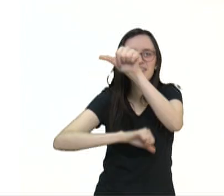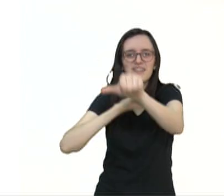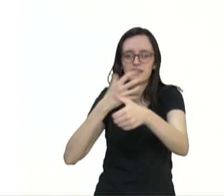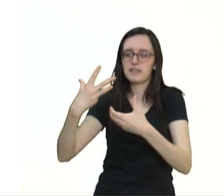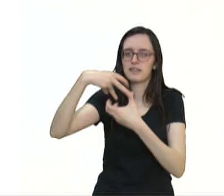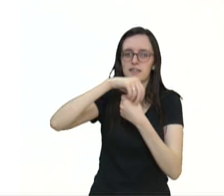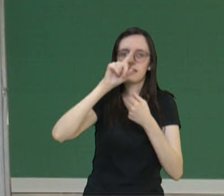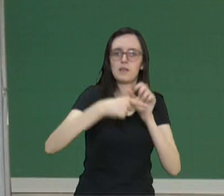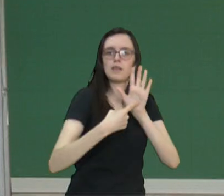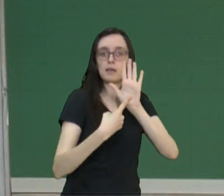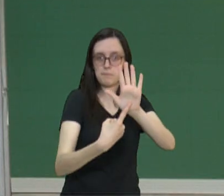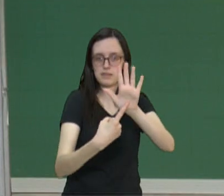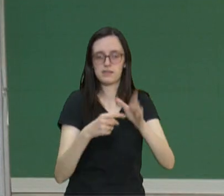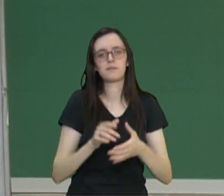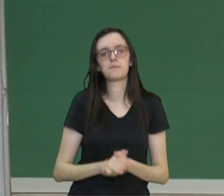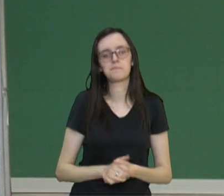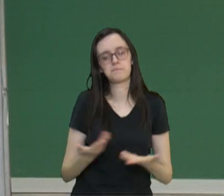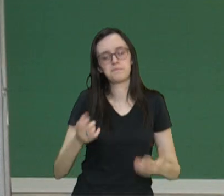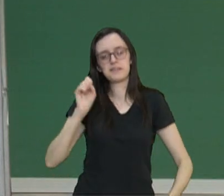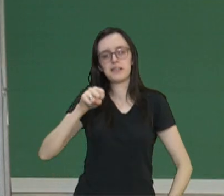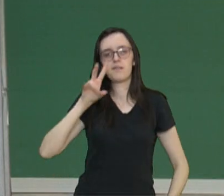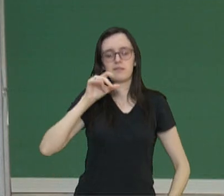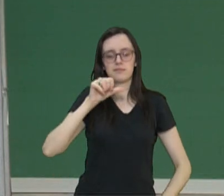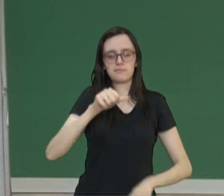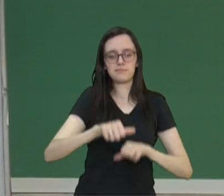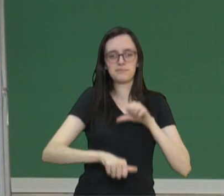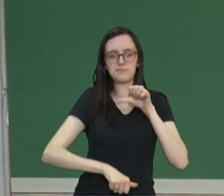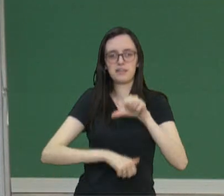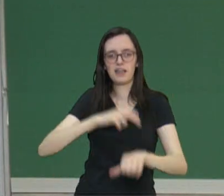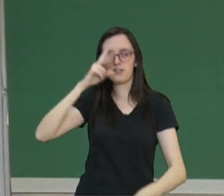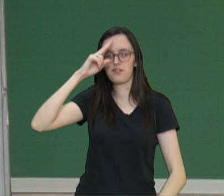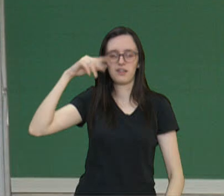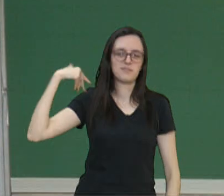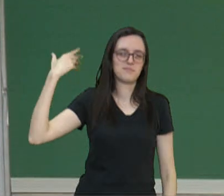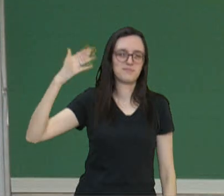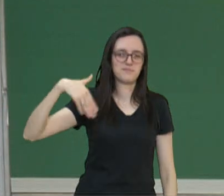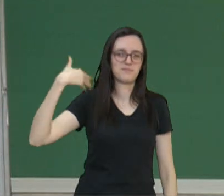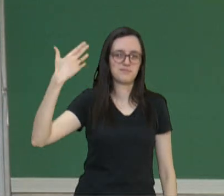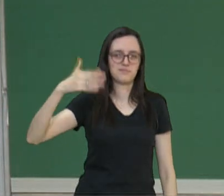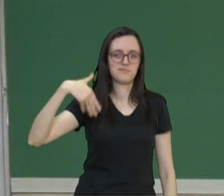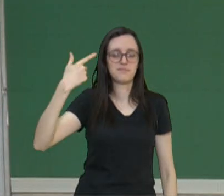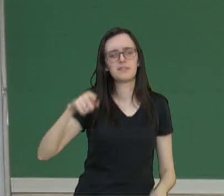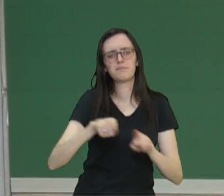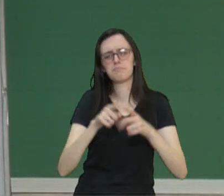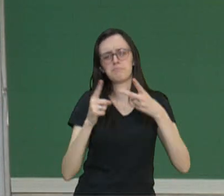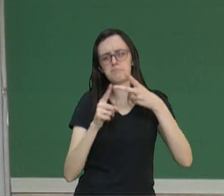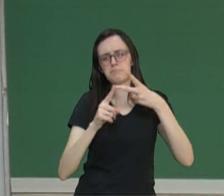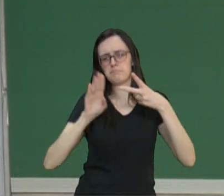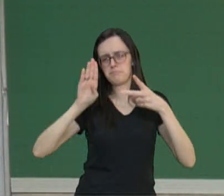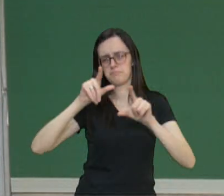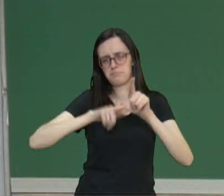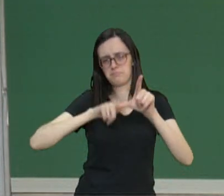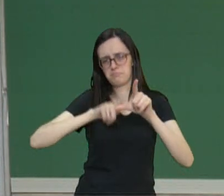da representação. Então, sim, ela vai se transformando ao longo da história. E a letra B não,